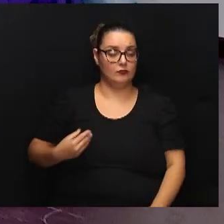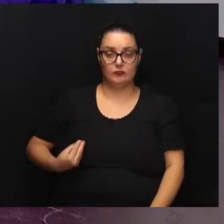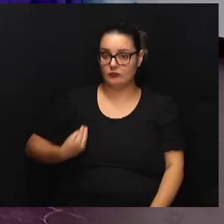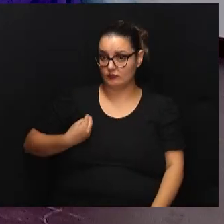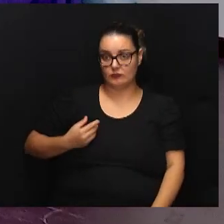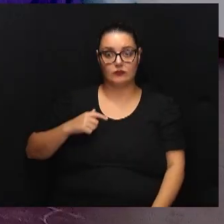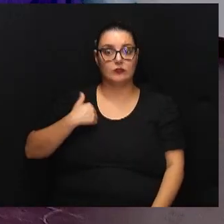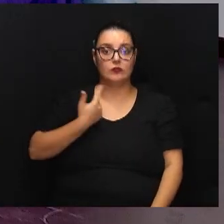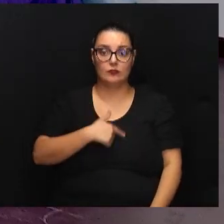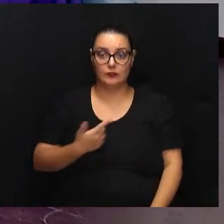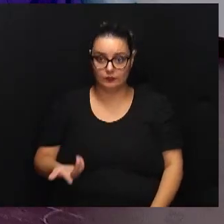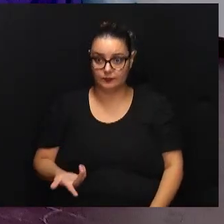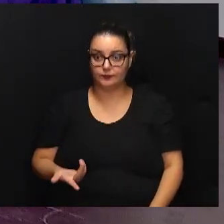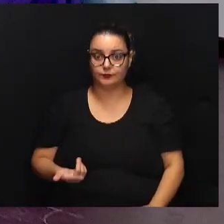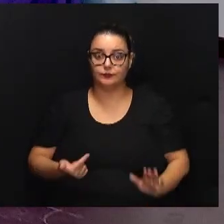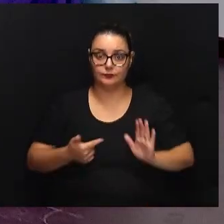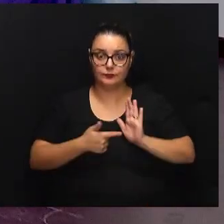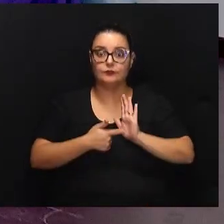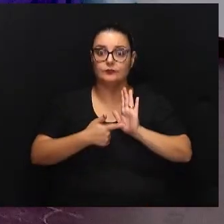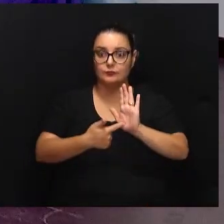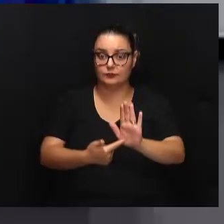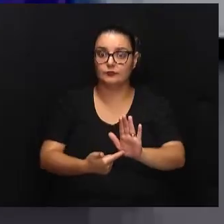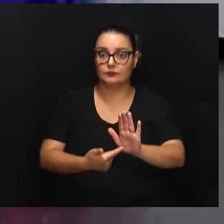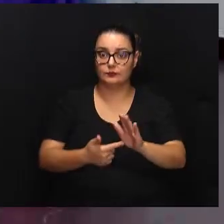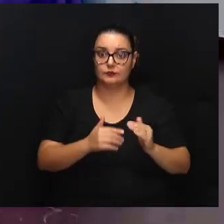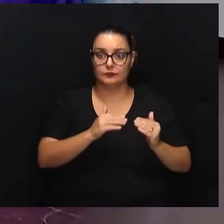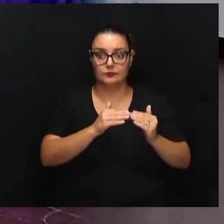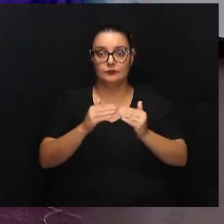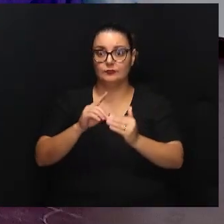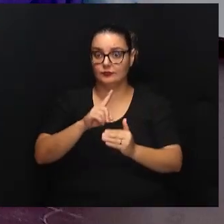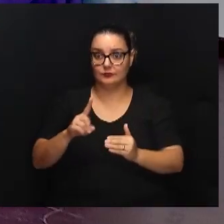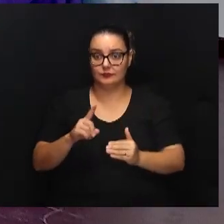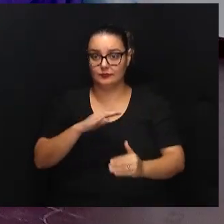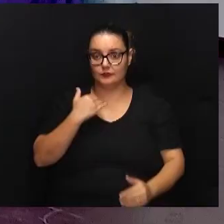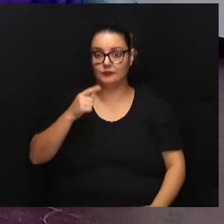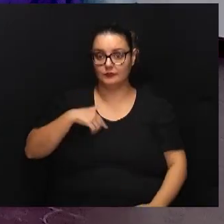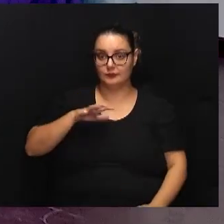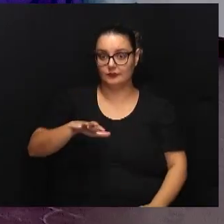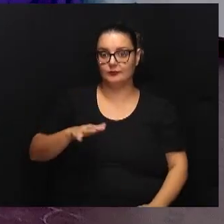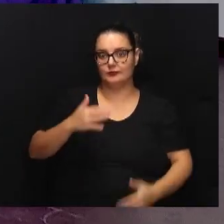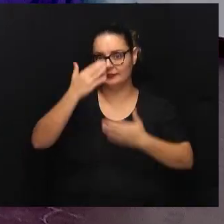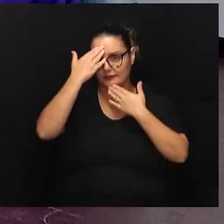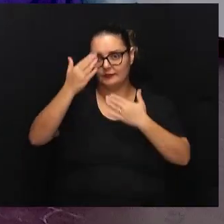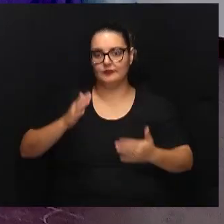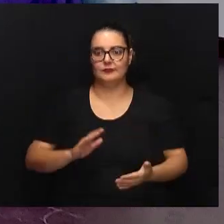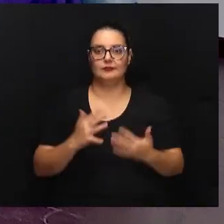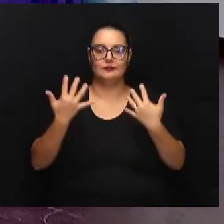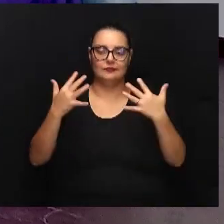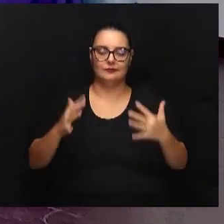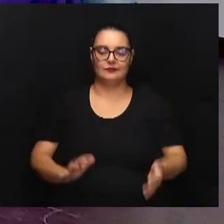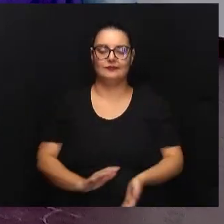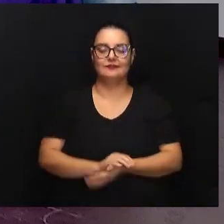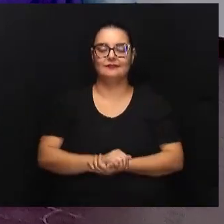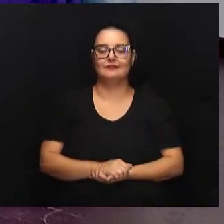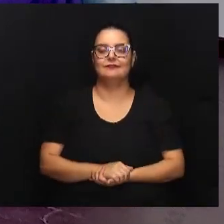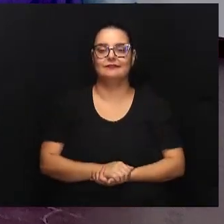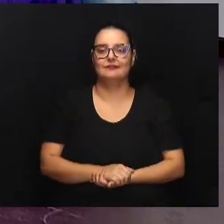sem coletividade, sem a presença, nós desaparecemos e a gente combinou de não morrer, né? É isso.